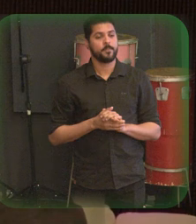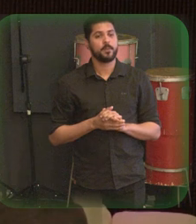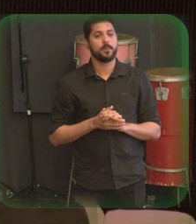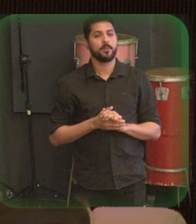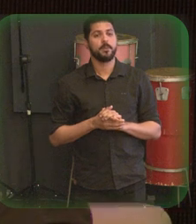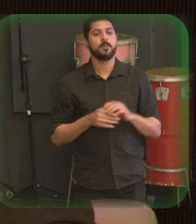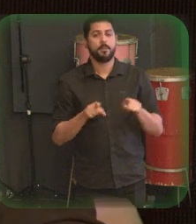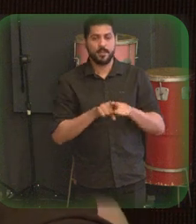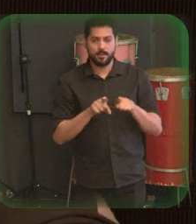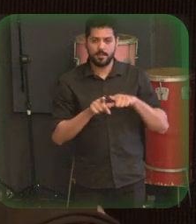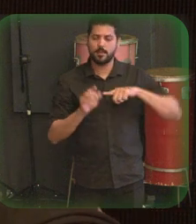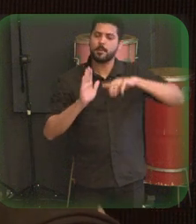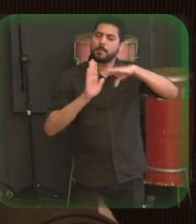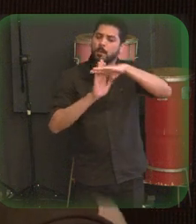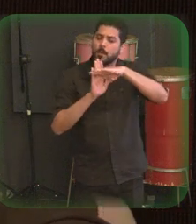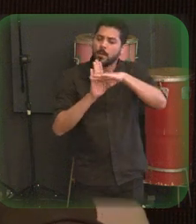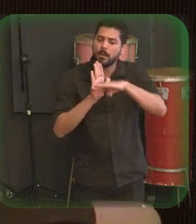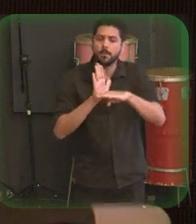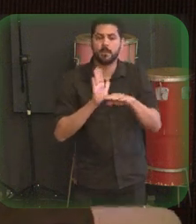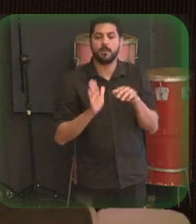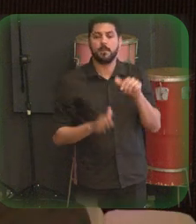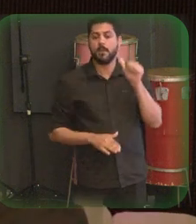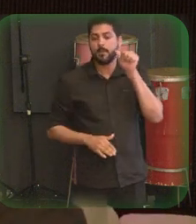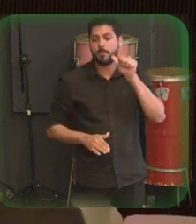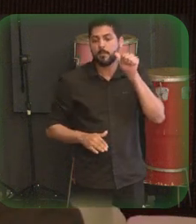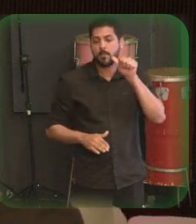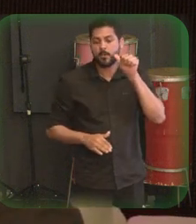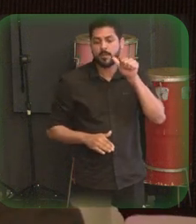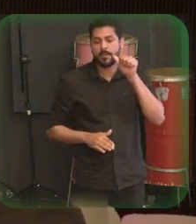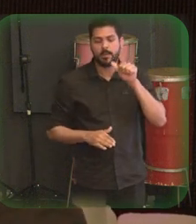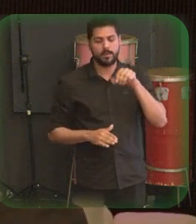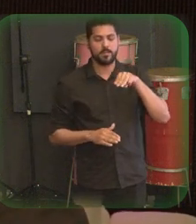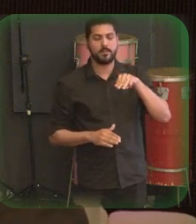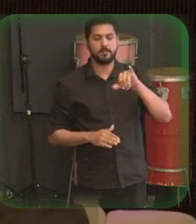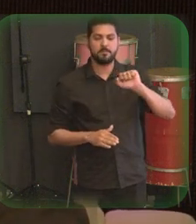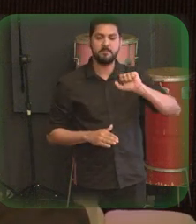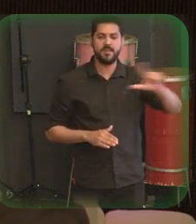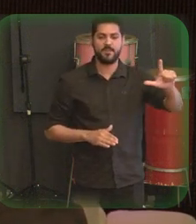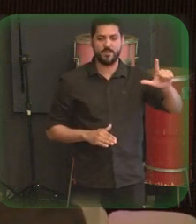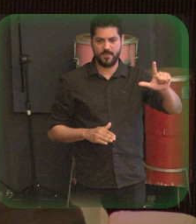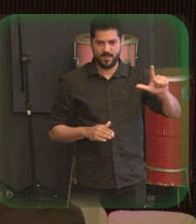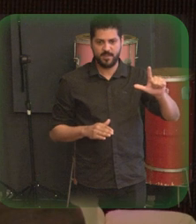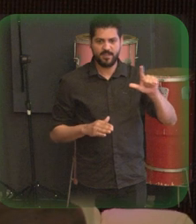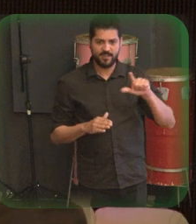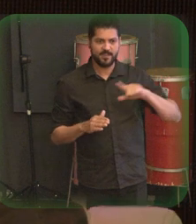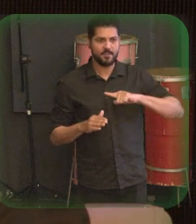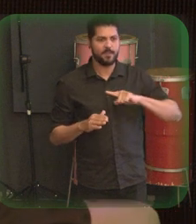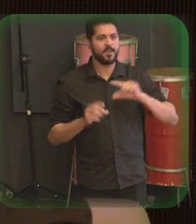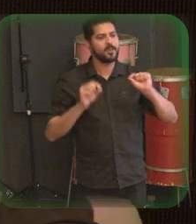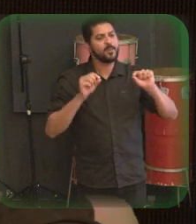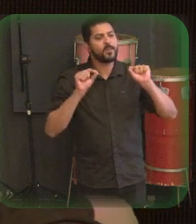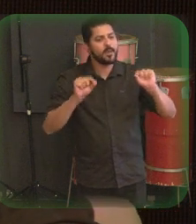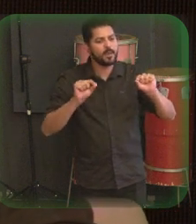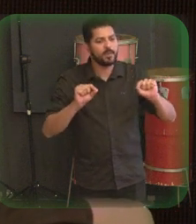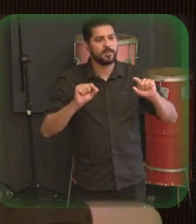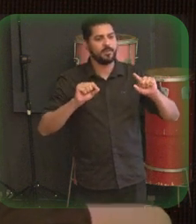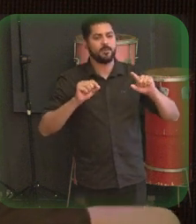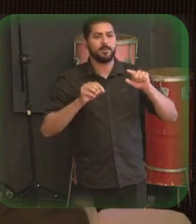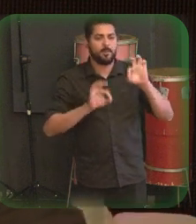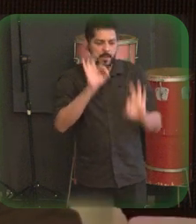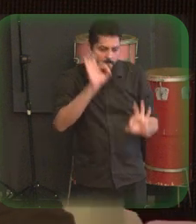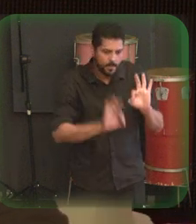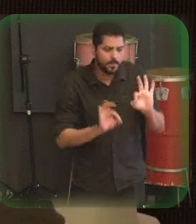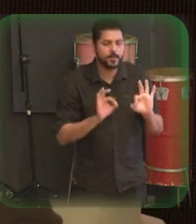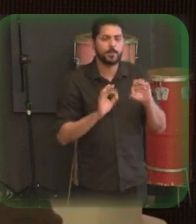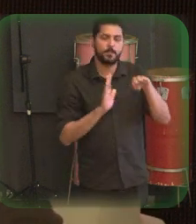Direcionamento do programa As Mulheres Mils a partir do diálogo com membros dos núcleos de inclusão e diversidade. Designação da comissão para a elaboração do programa